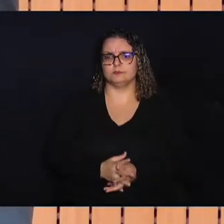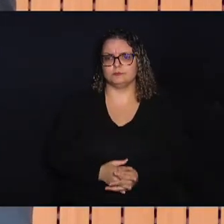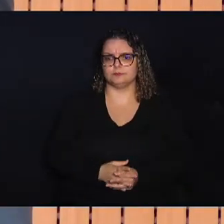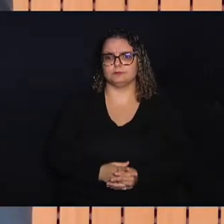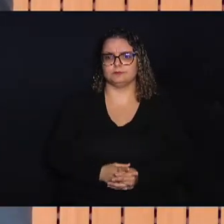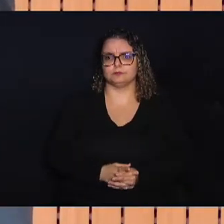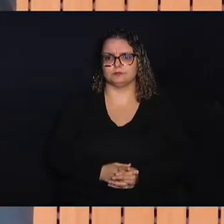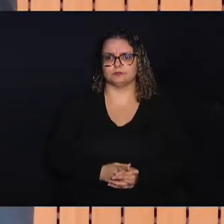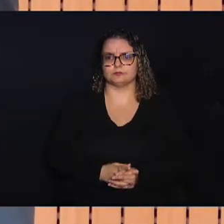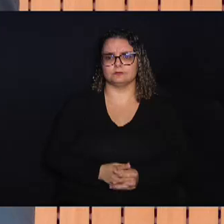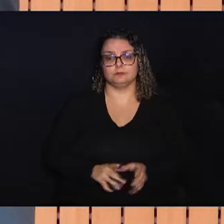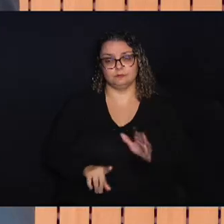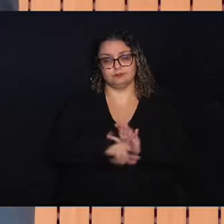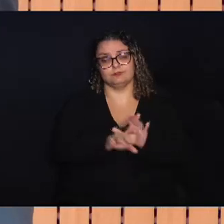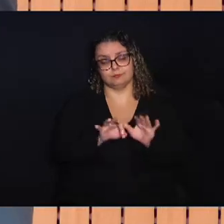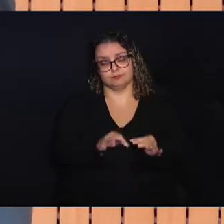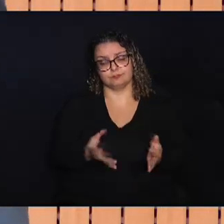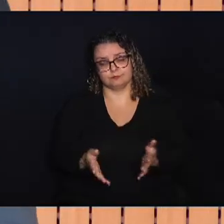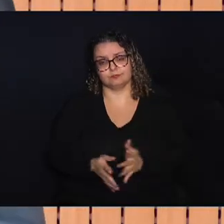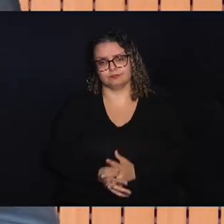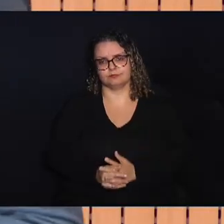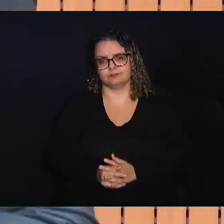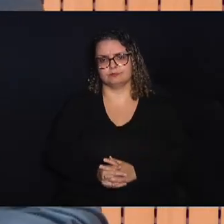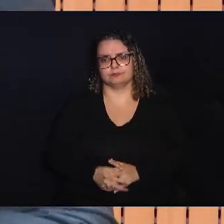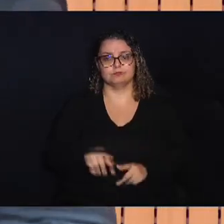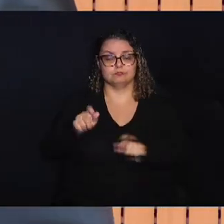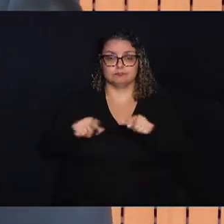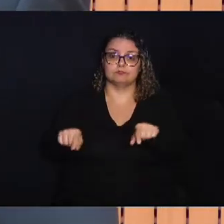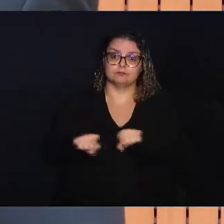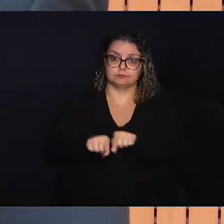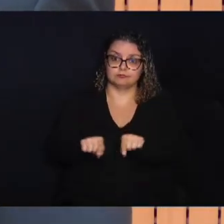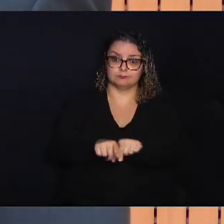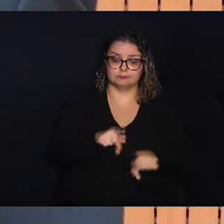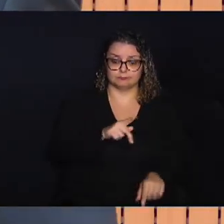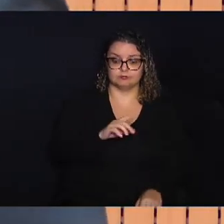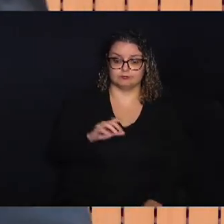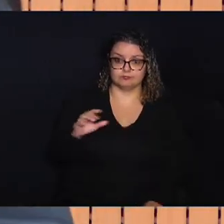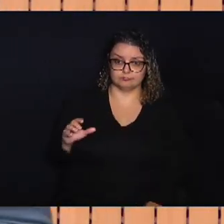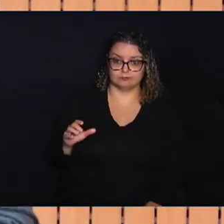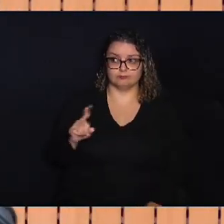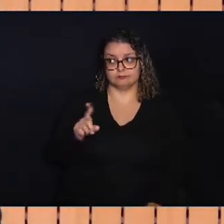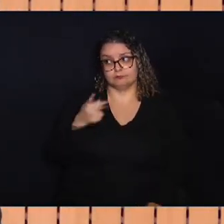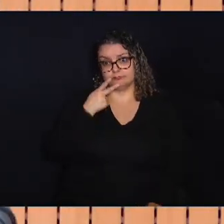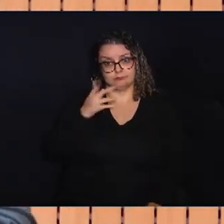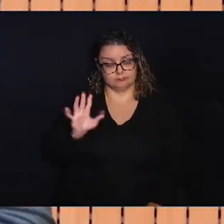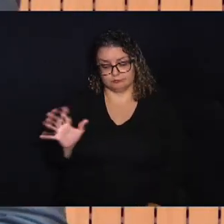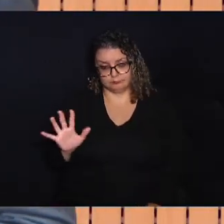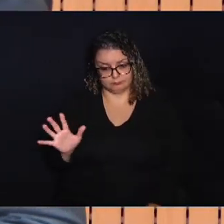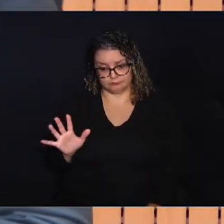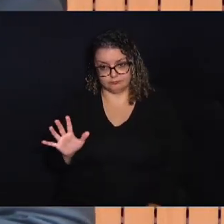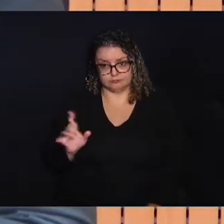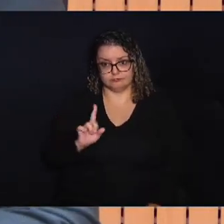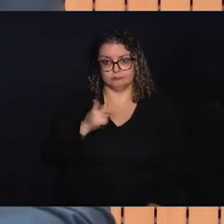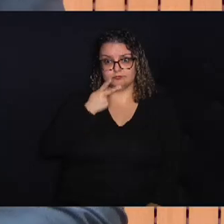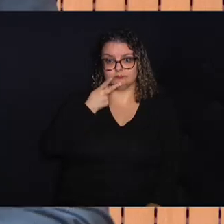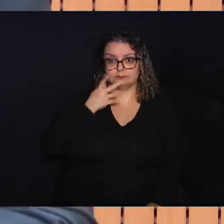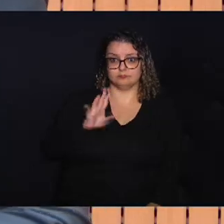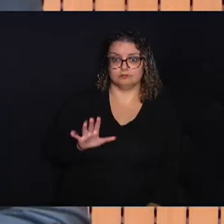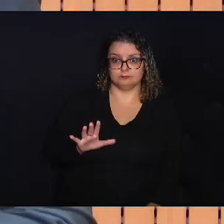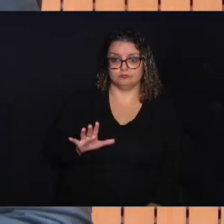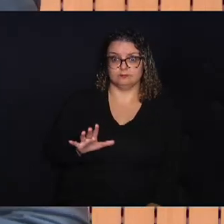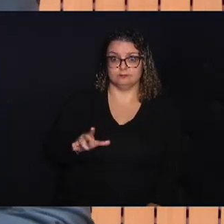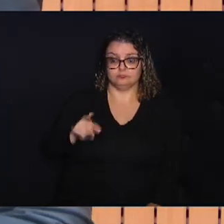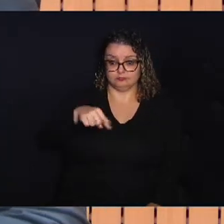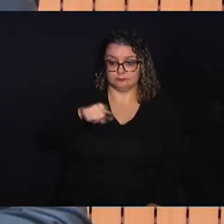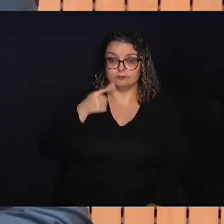ser usada da forma correta. Tem gente que também pelo PCC... Eu não vou falar sobre isso, não vou tocar nesse assunto, mas